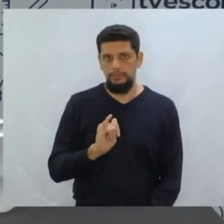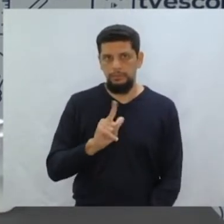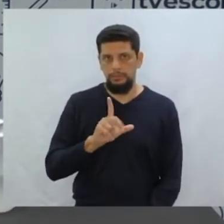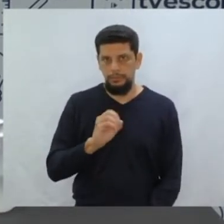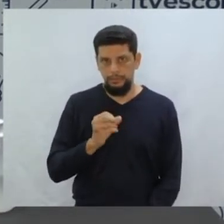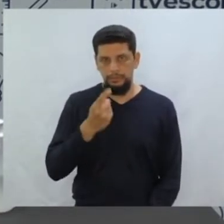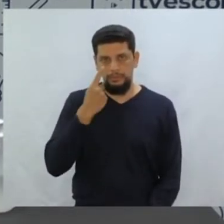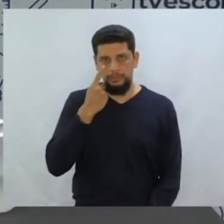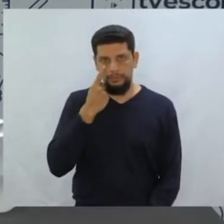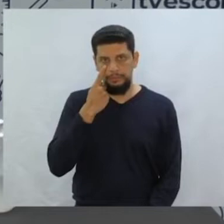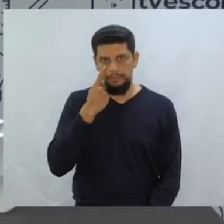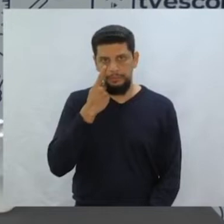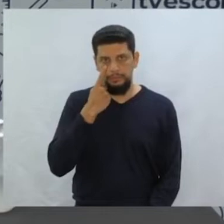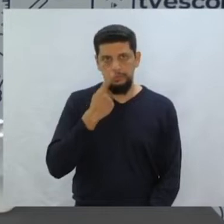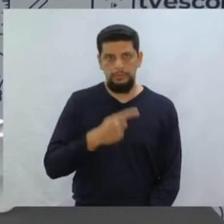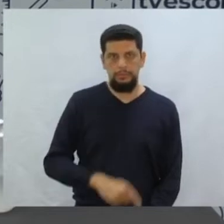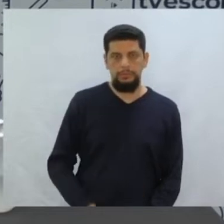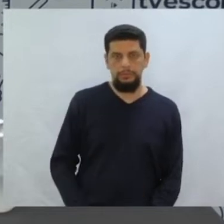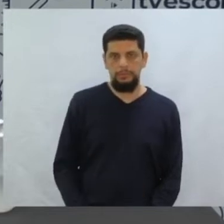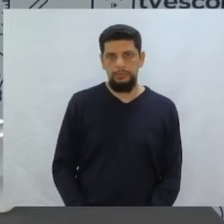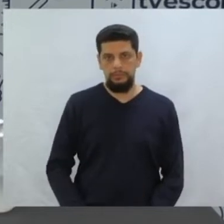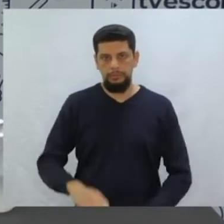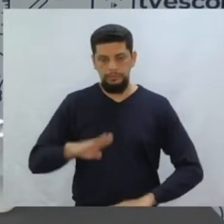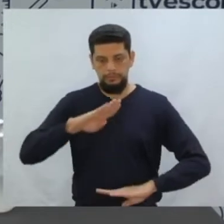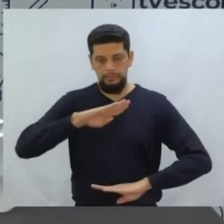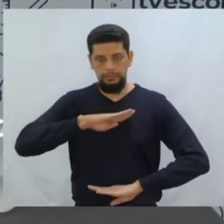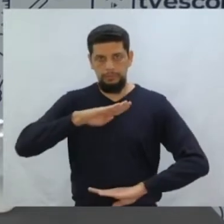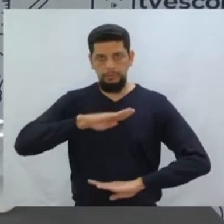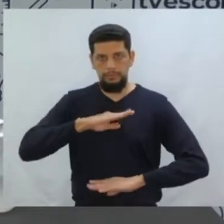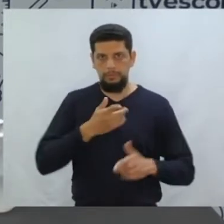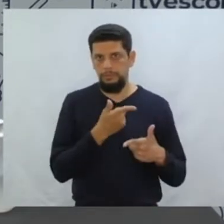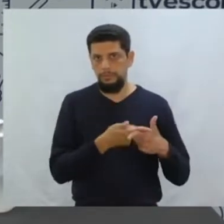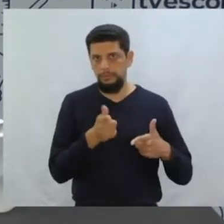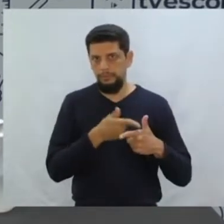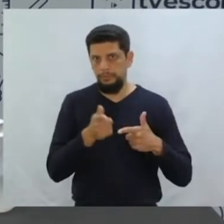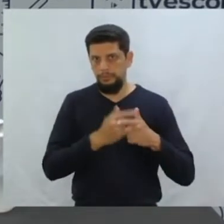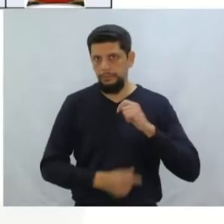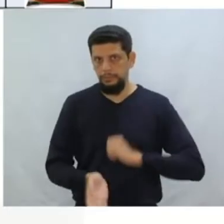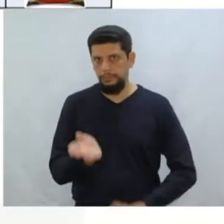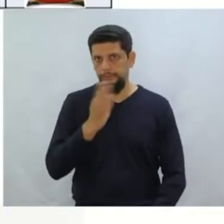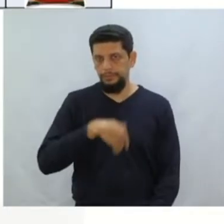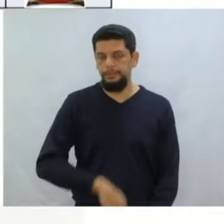quilo. Vamos verificar a situação problema? Acompanhe.